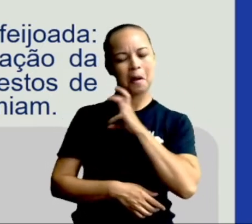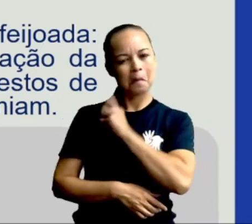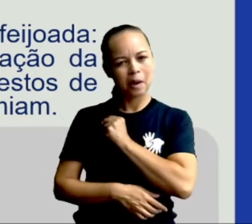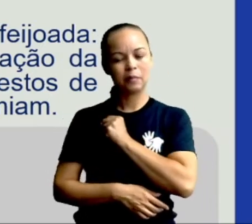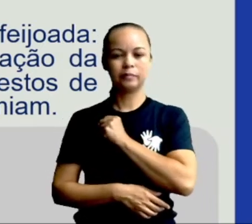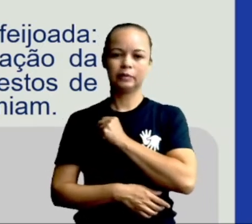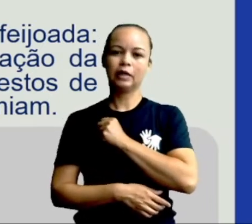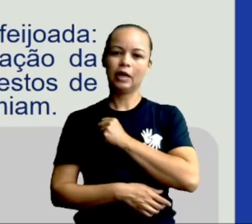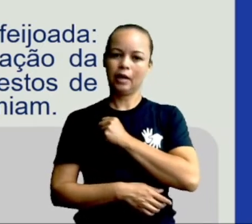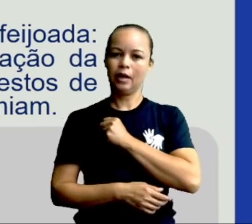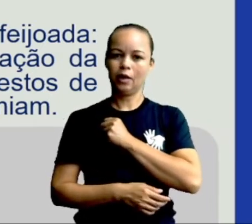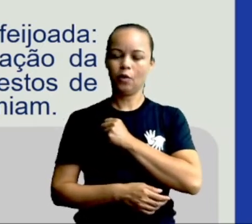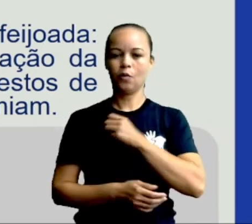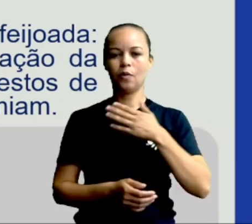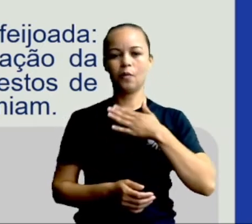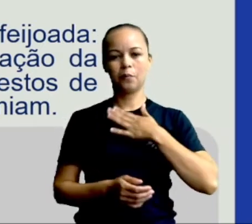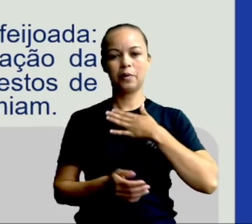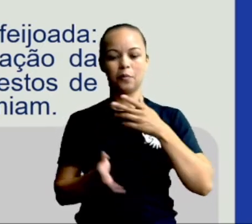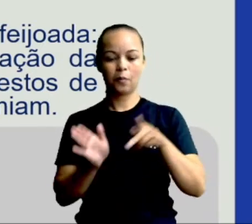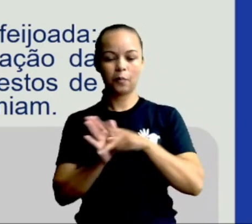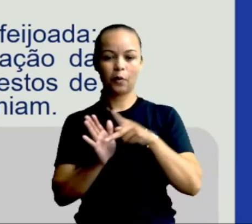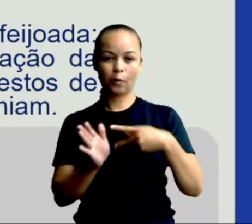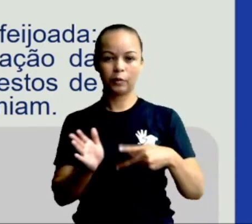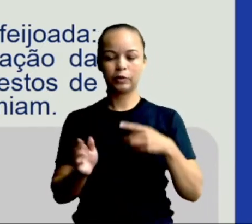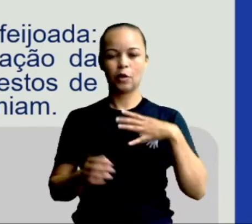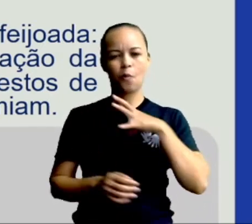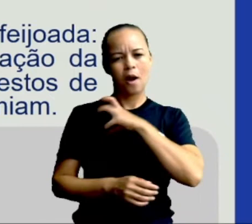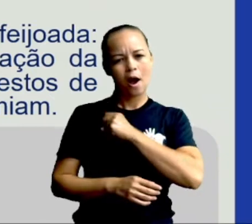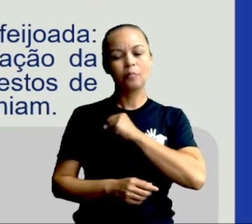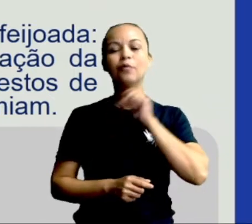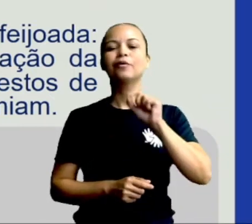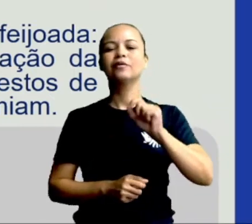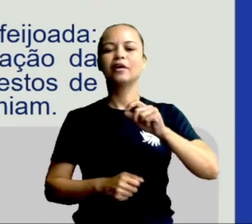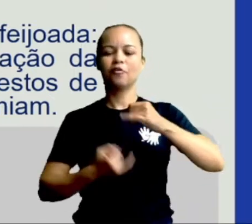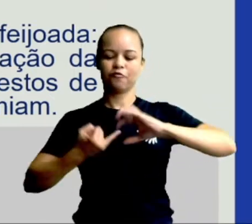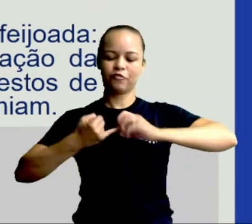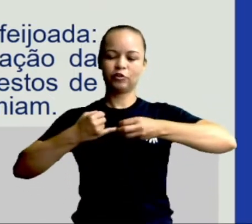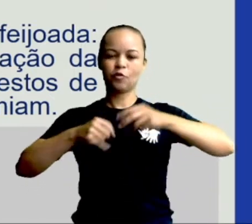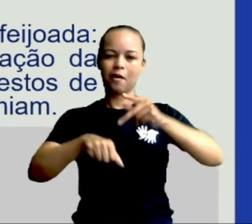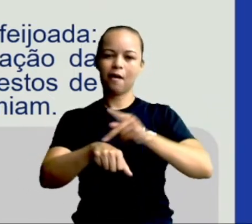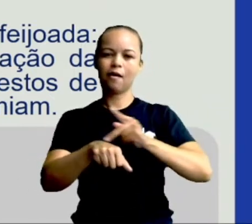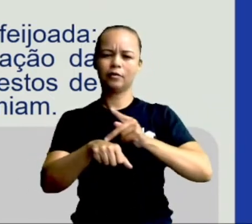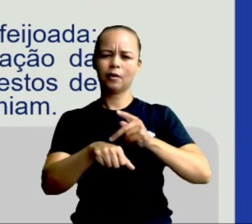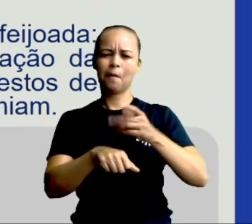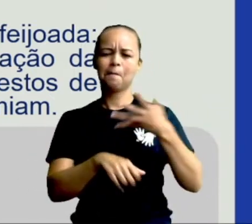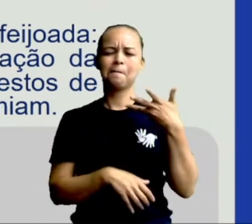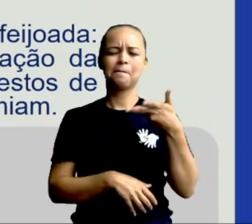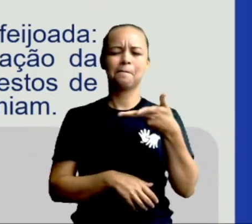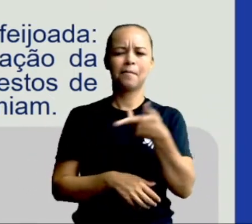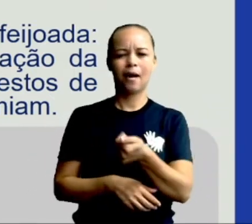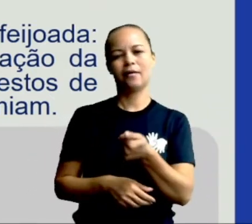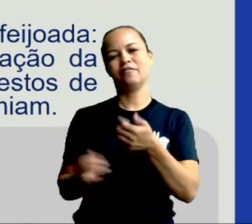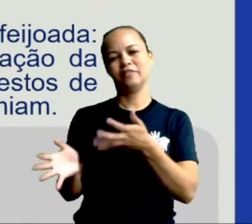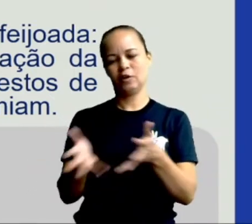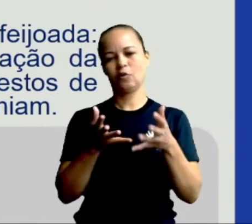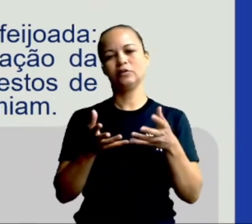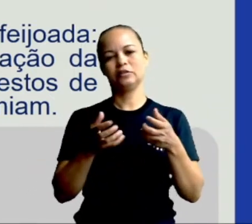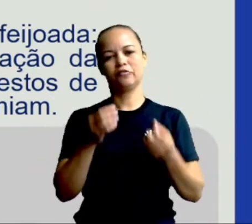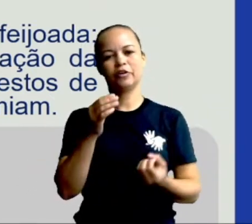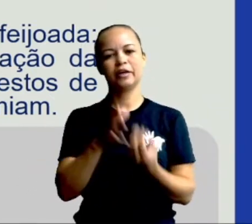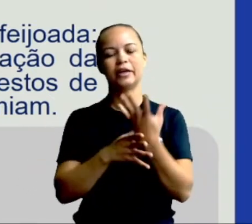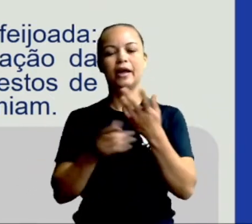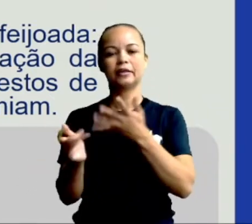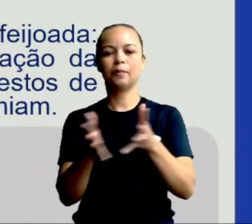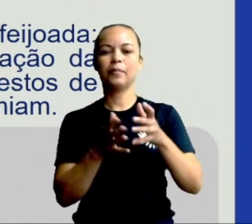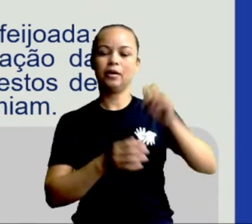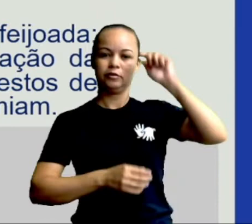menos amo demais, inclusive a minha mãe faz uma feijoada maravilhosa, né? Foi criada pelos